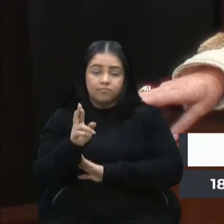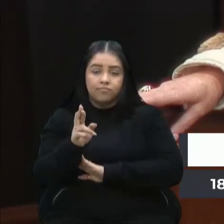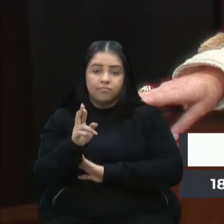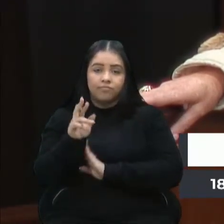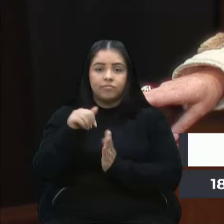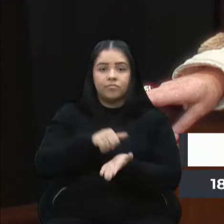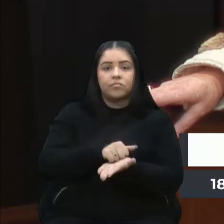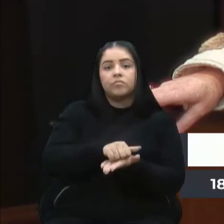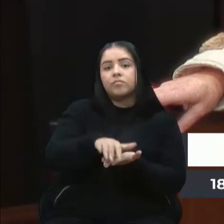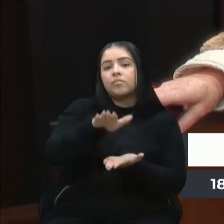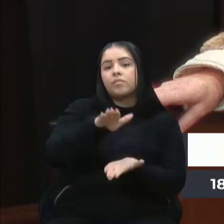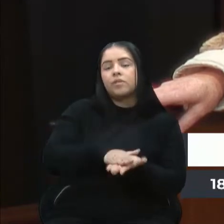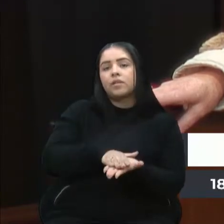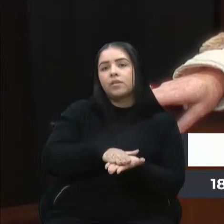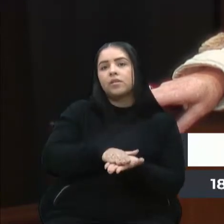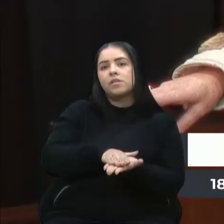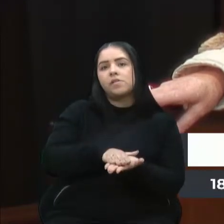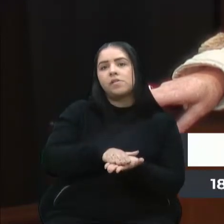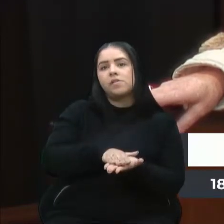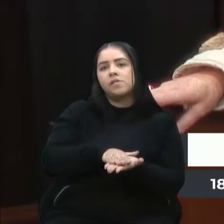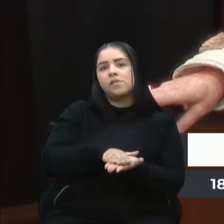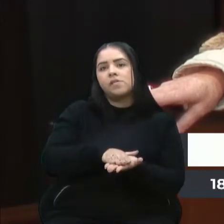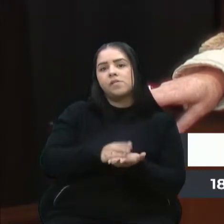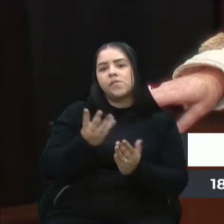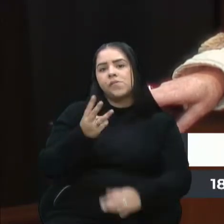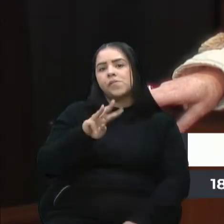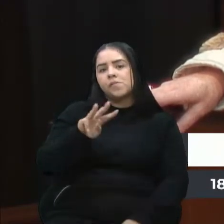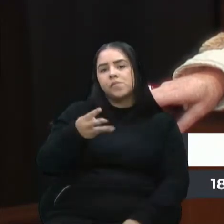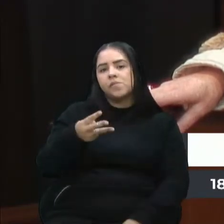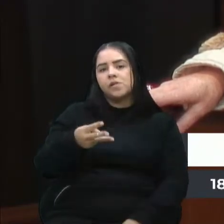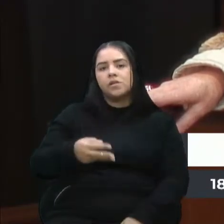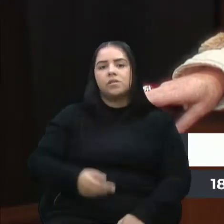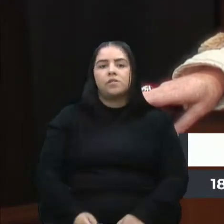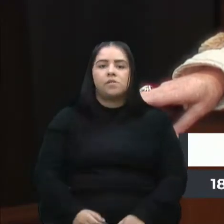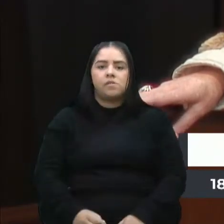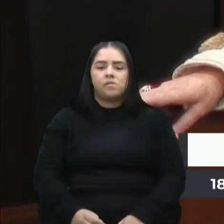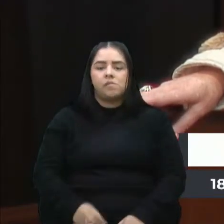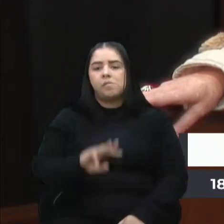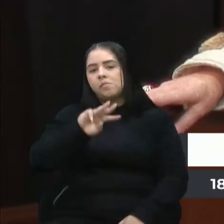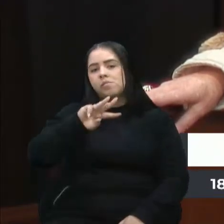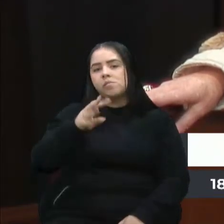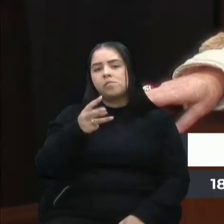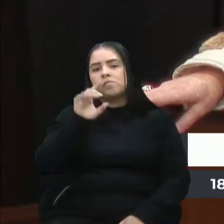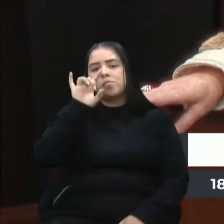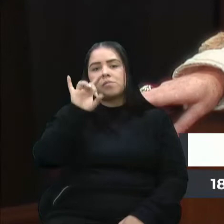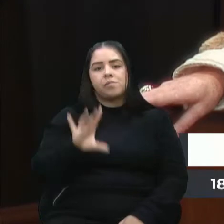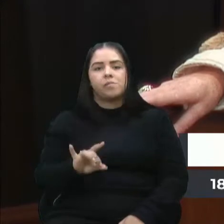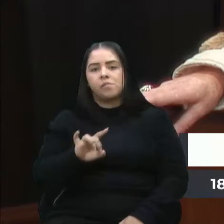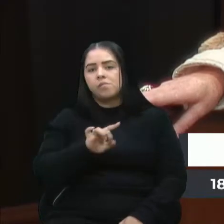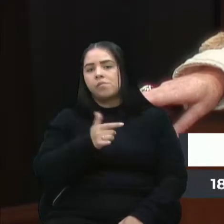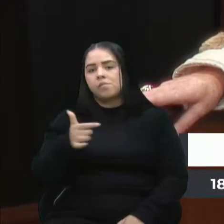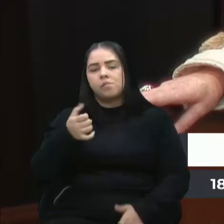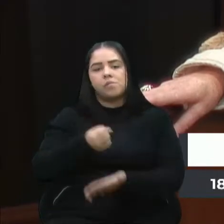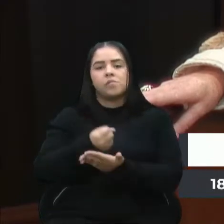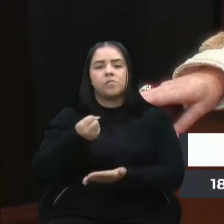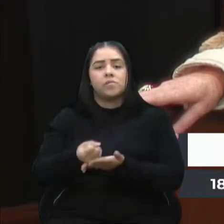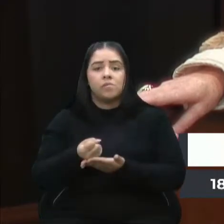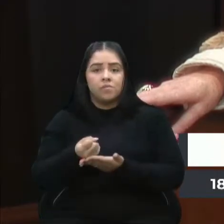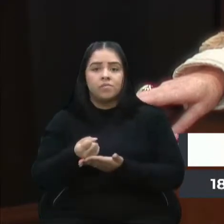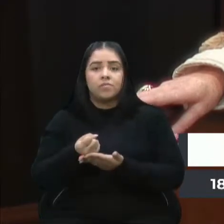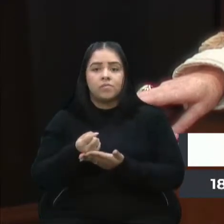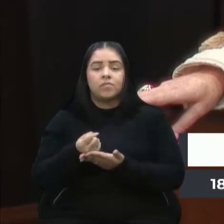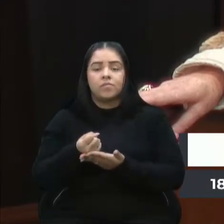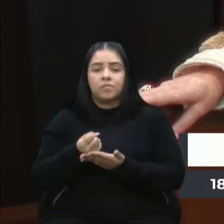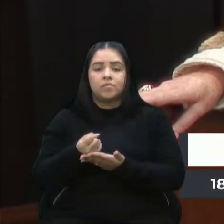multa será de R$3.000 por cada jovem aprendiz que não for contratado. Então,